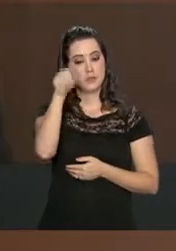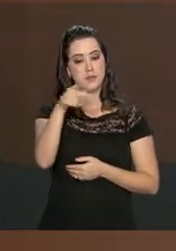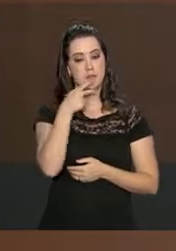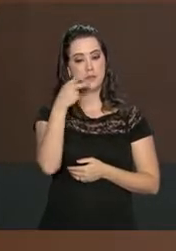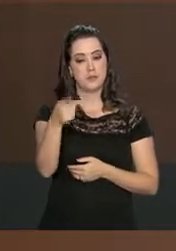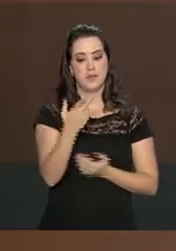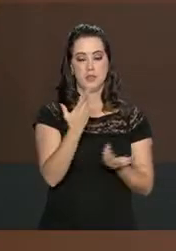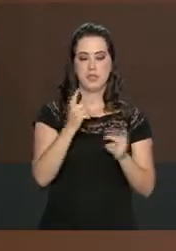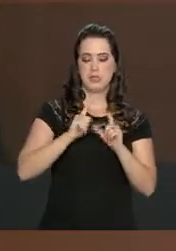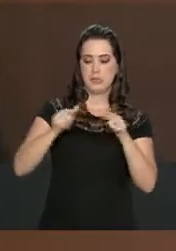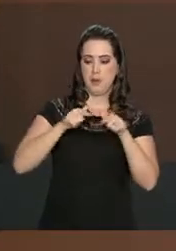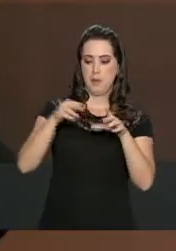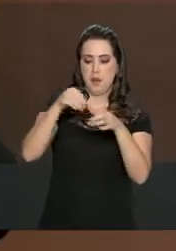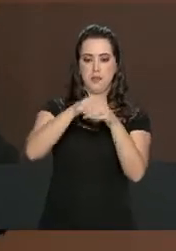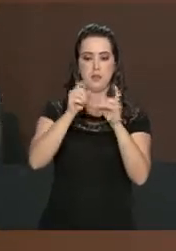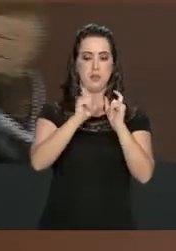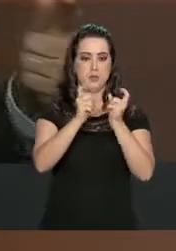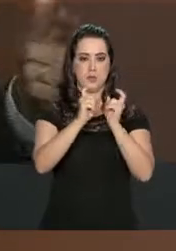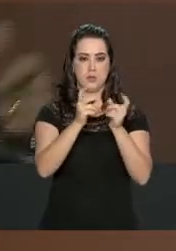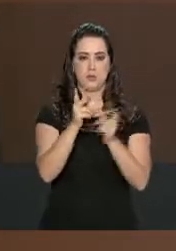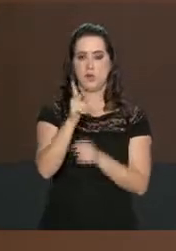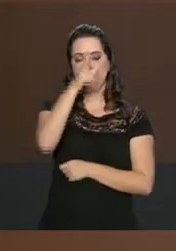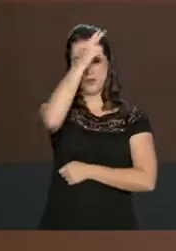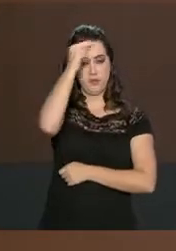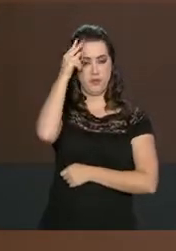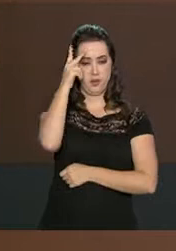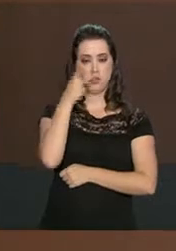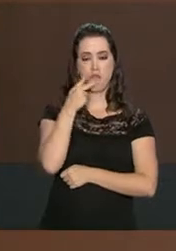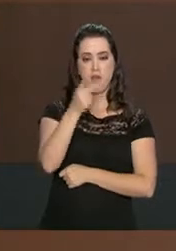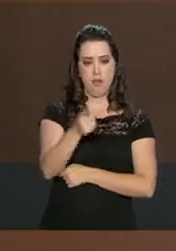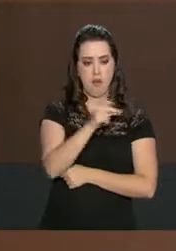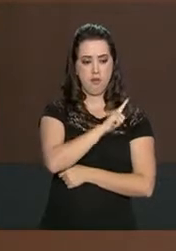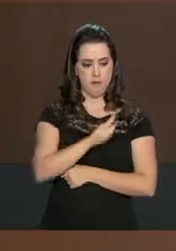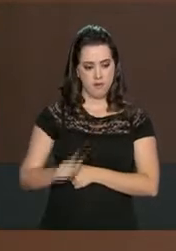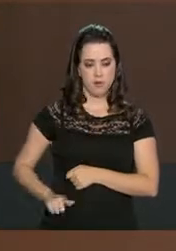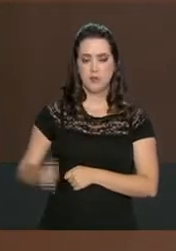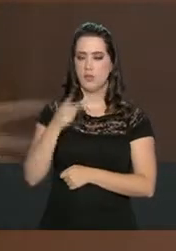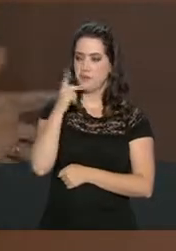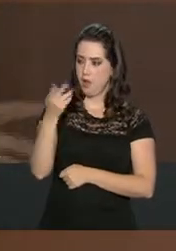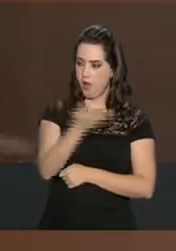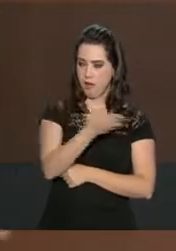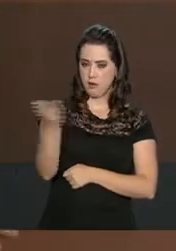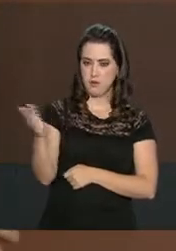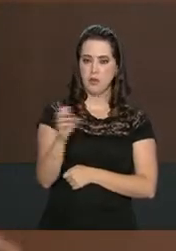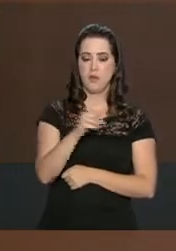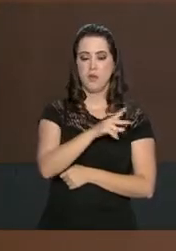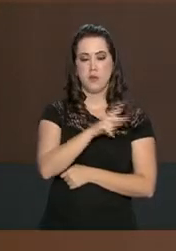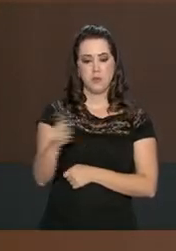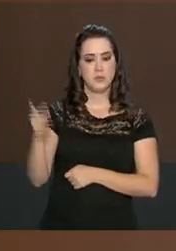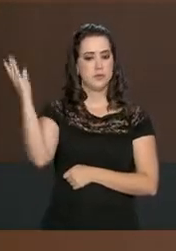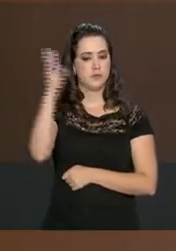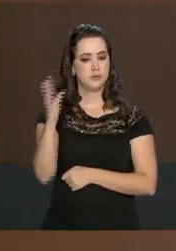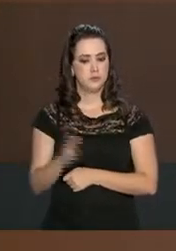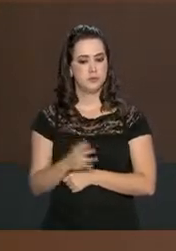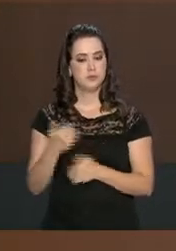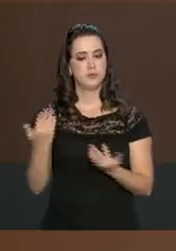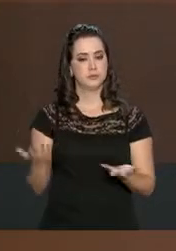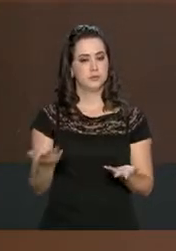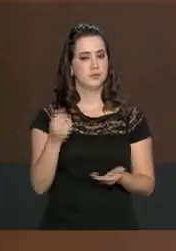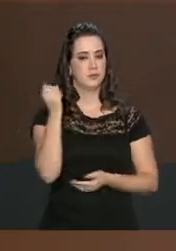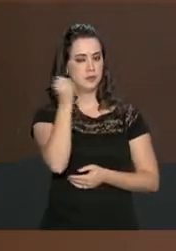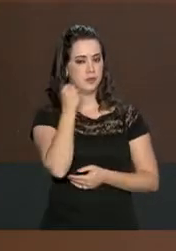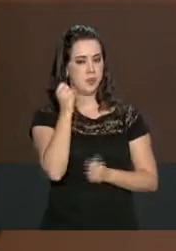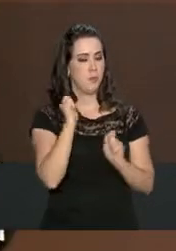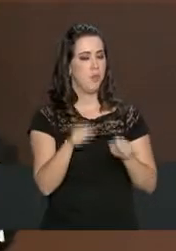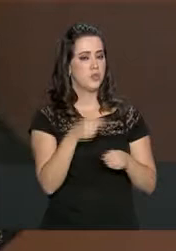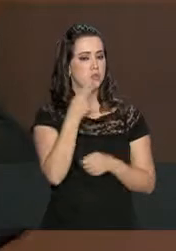ocupar cargo executivo, o prefeito pode dizer, o governador pode dizer, os ex-governadores, o presidente da República, não é, senadores,